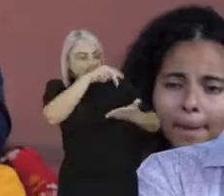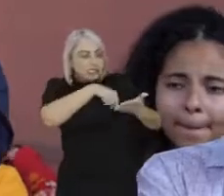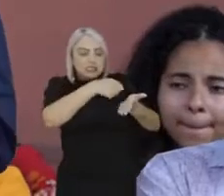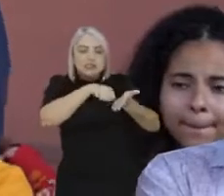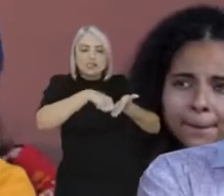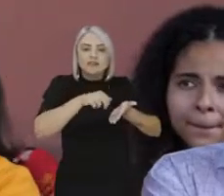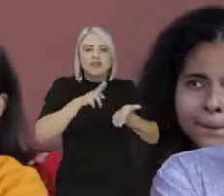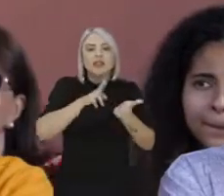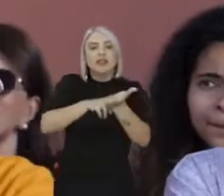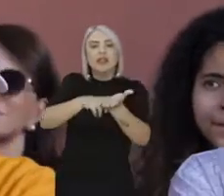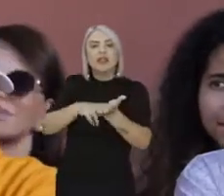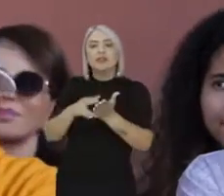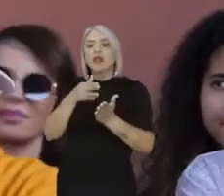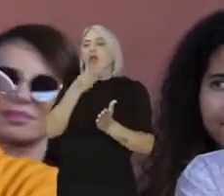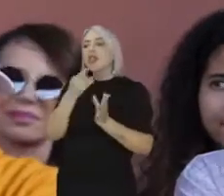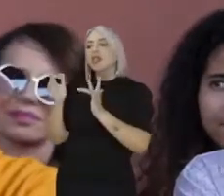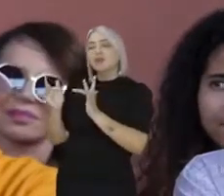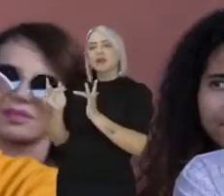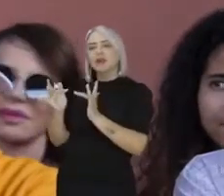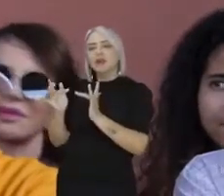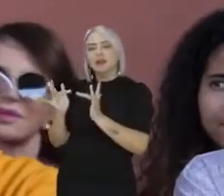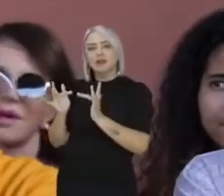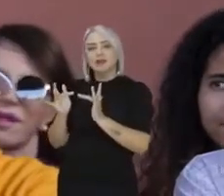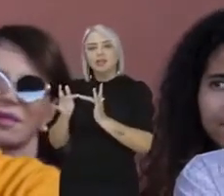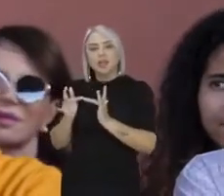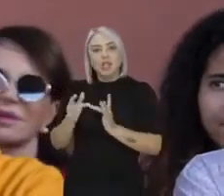Eu estou falando de 60 anos atrás.